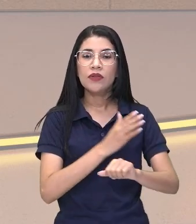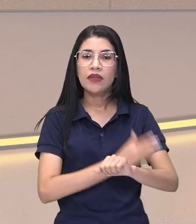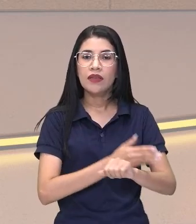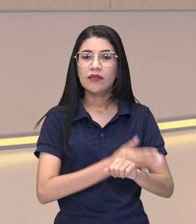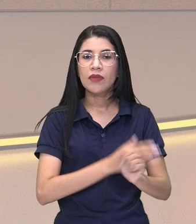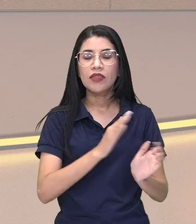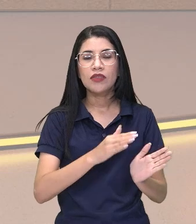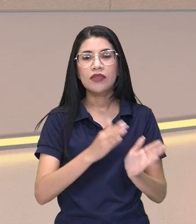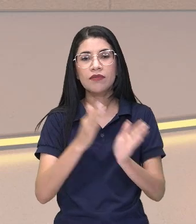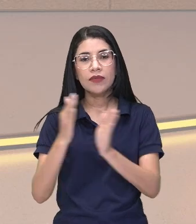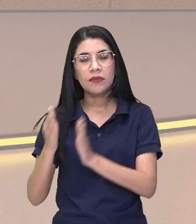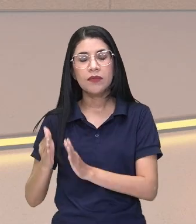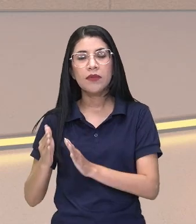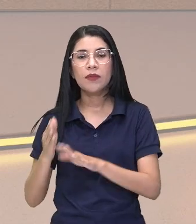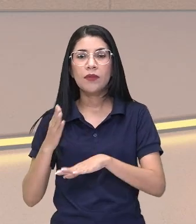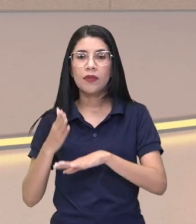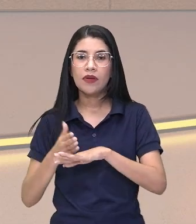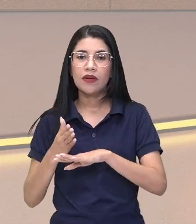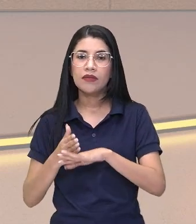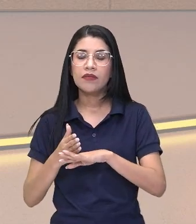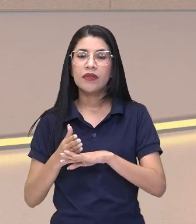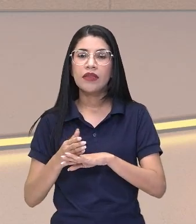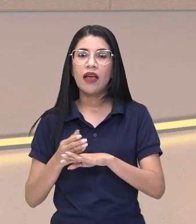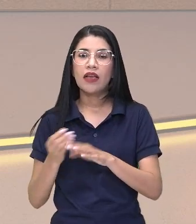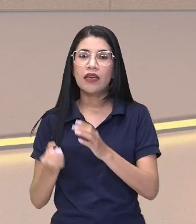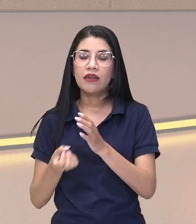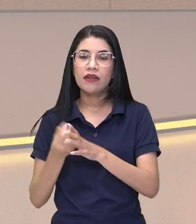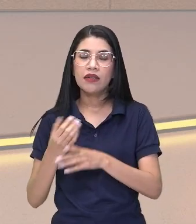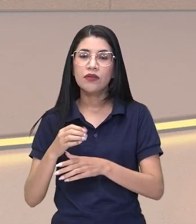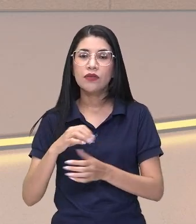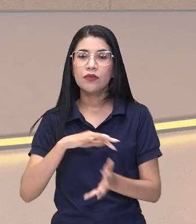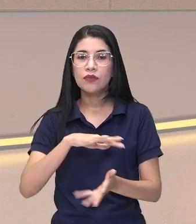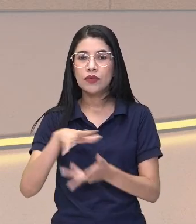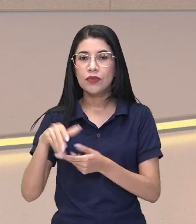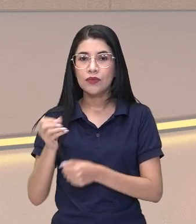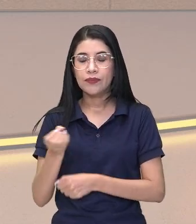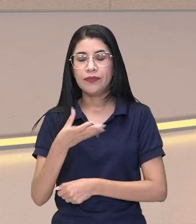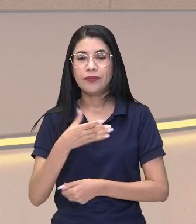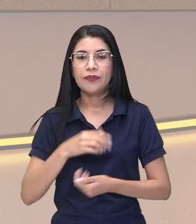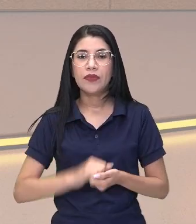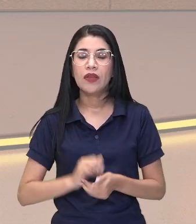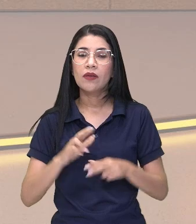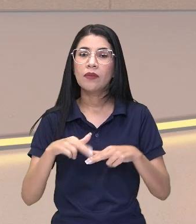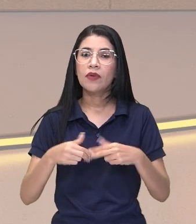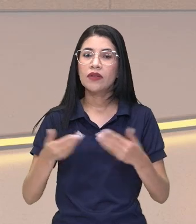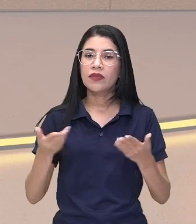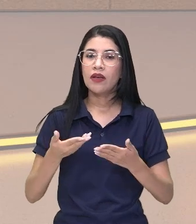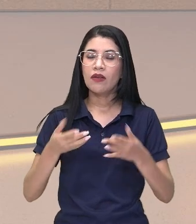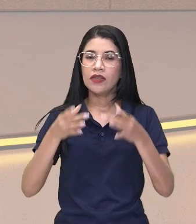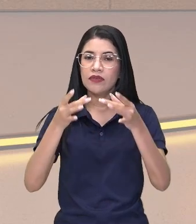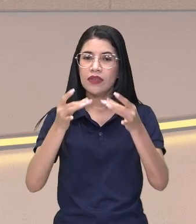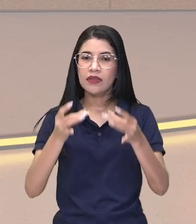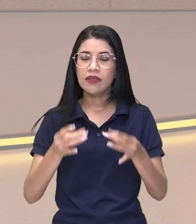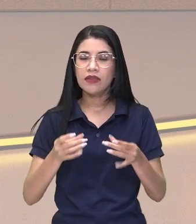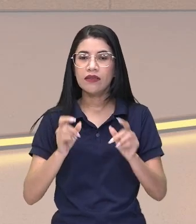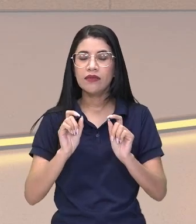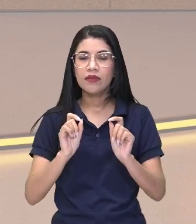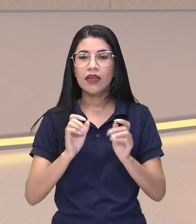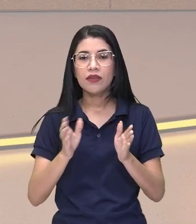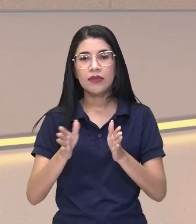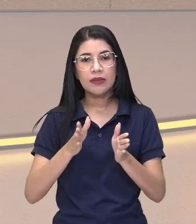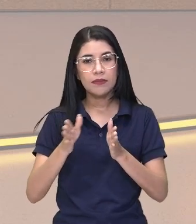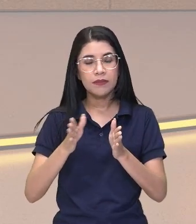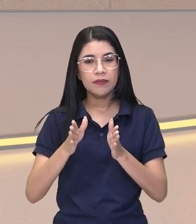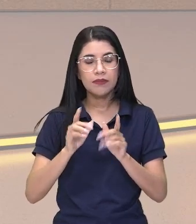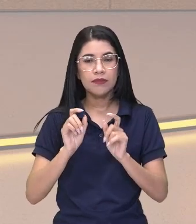e fazendo então a formação então do mundo moderno. Exatamente por isso agora nós vamos, de certa forma, nesse período fazer